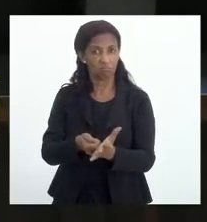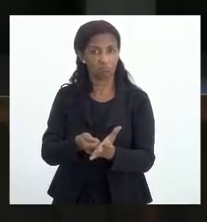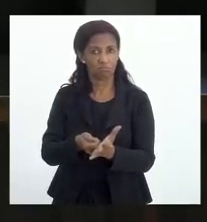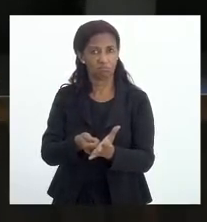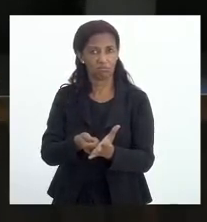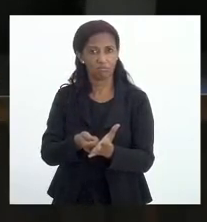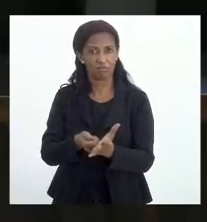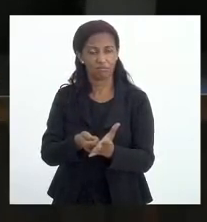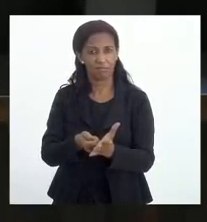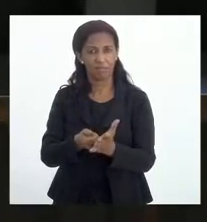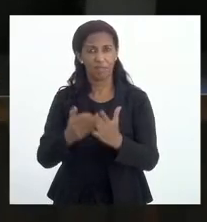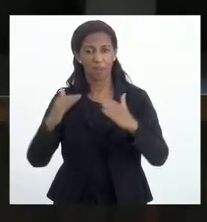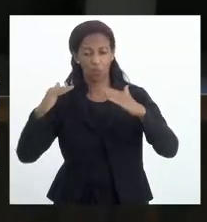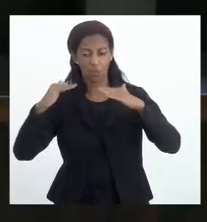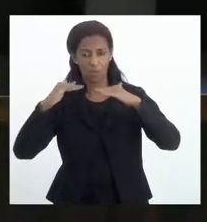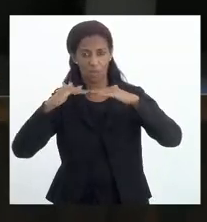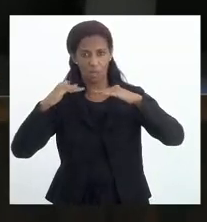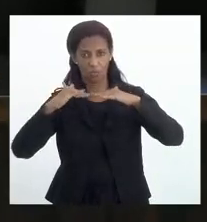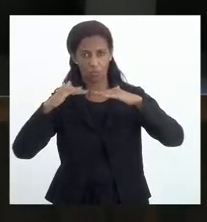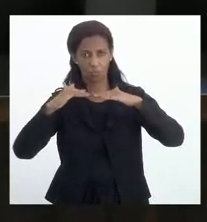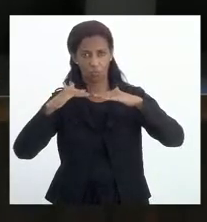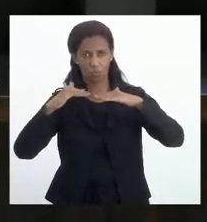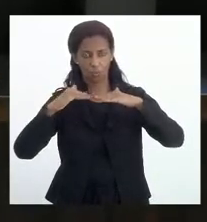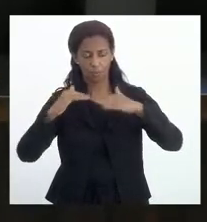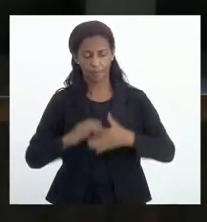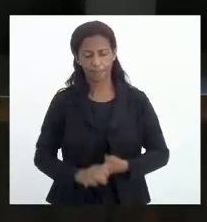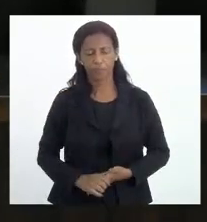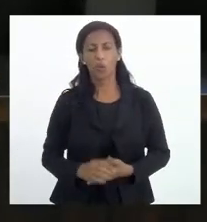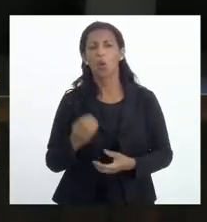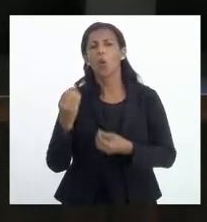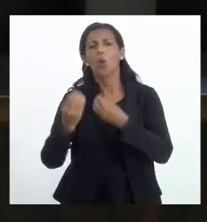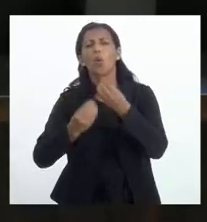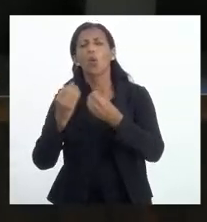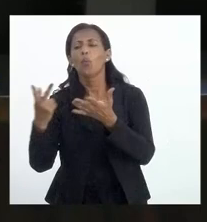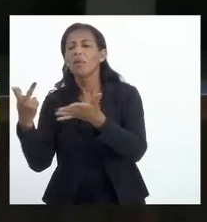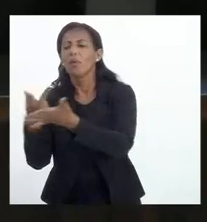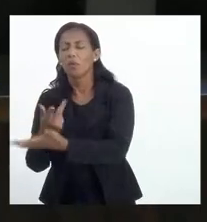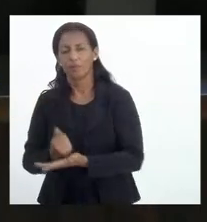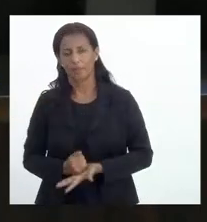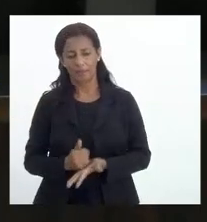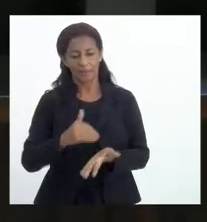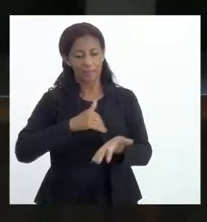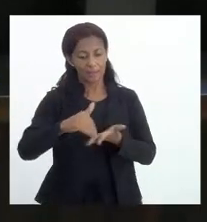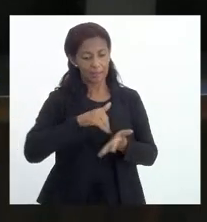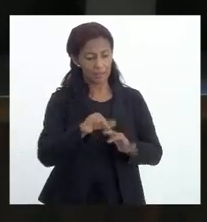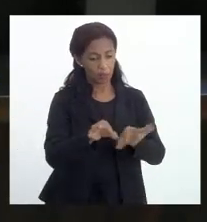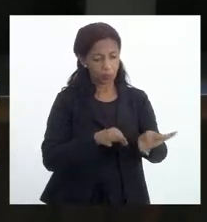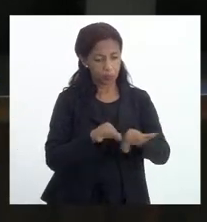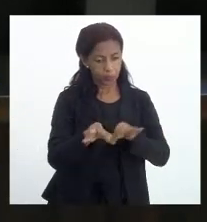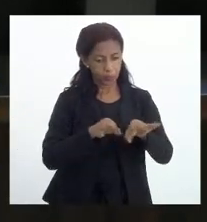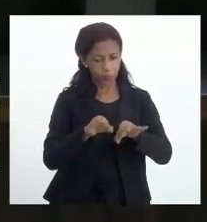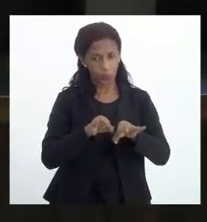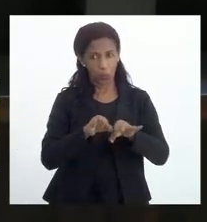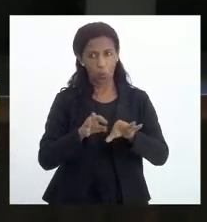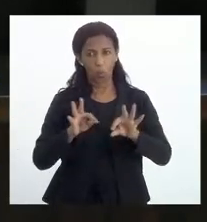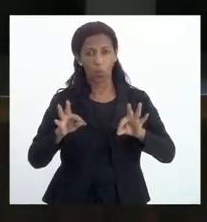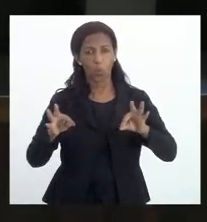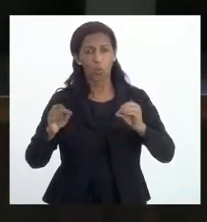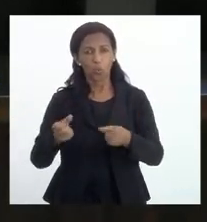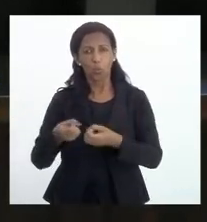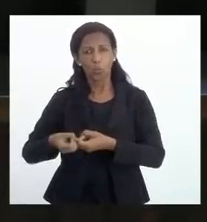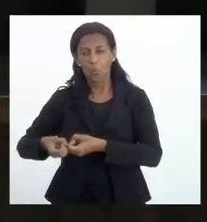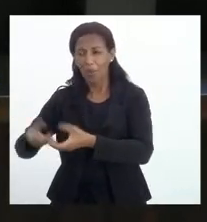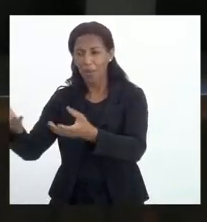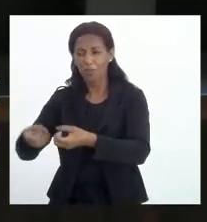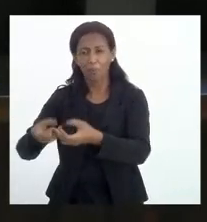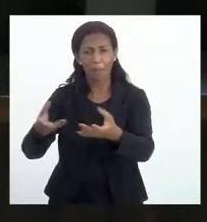Então, como é que funciona isso? A Secretaria de Planejamento colhe tudo que é gasto,